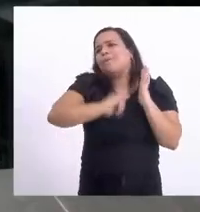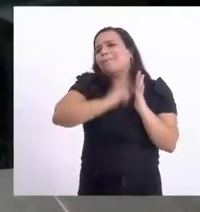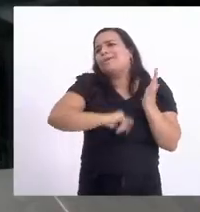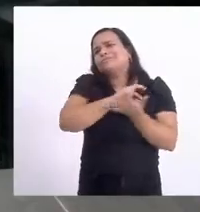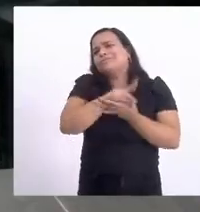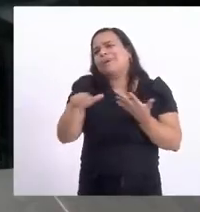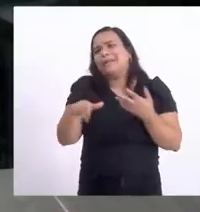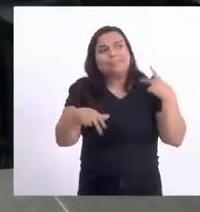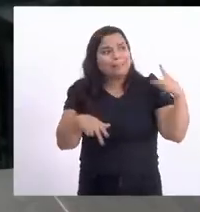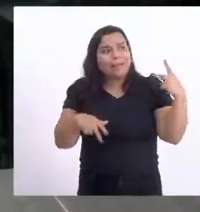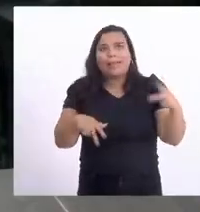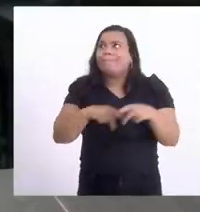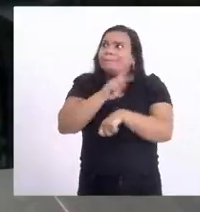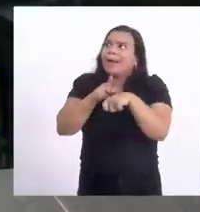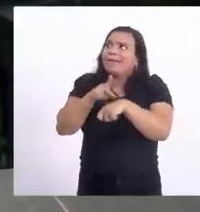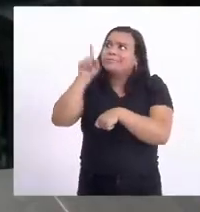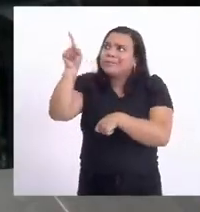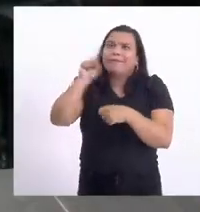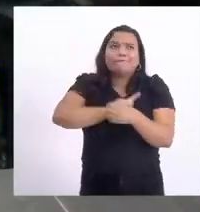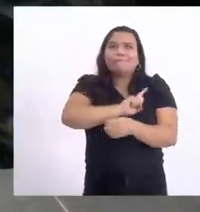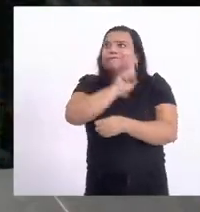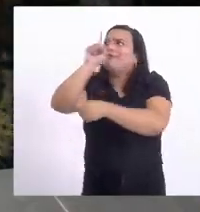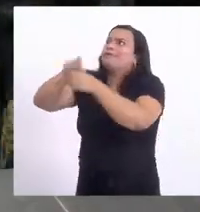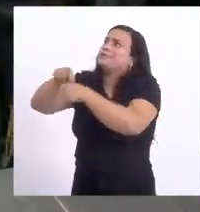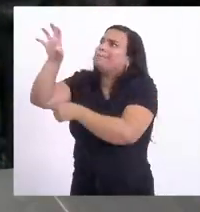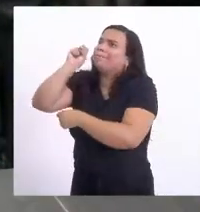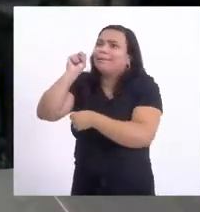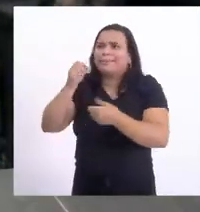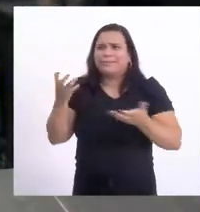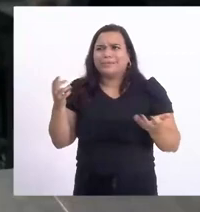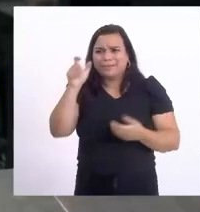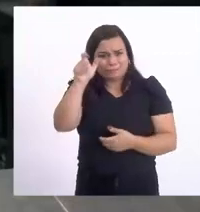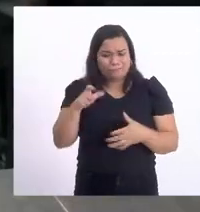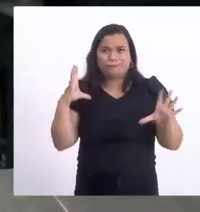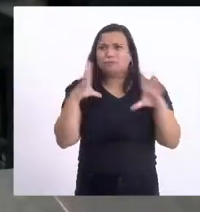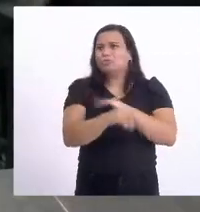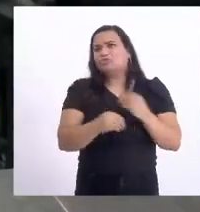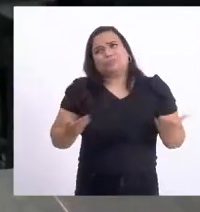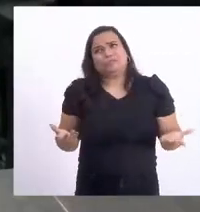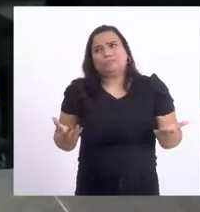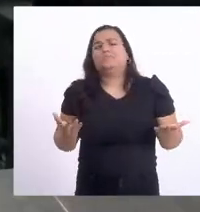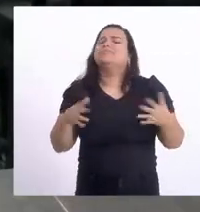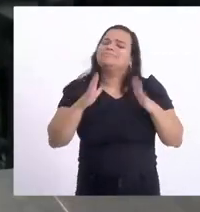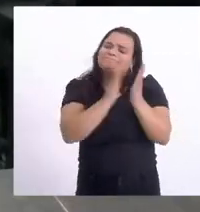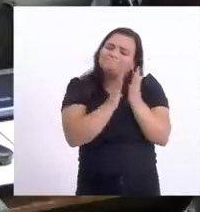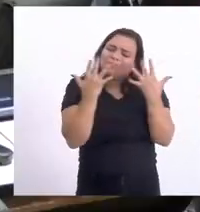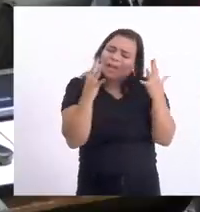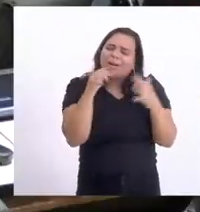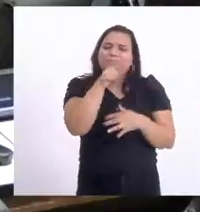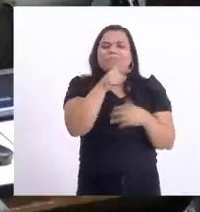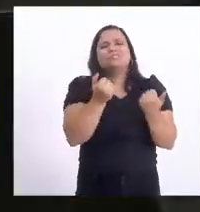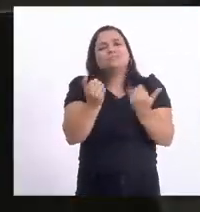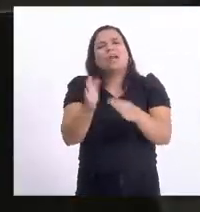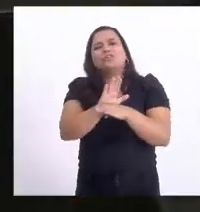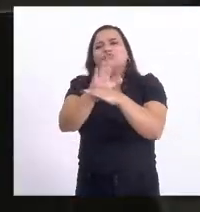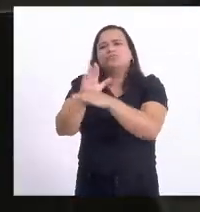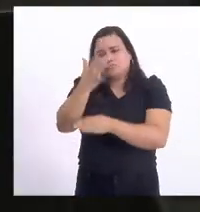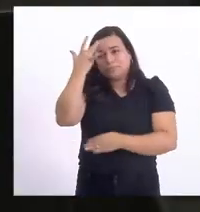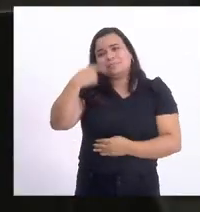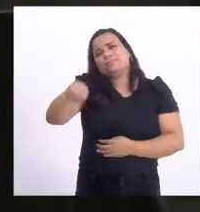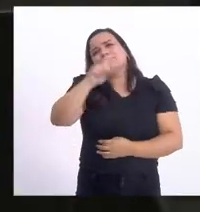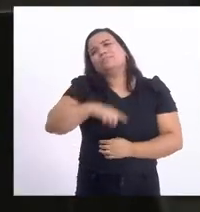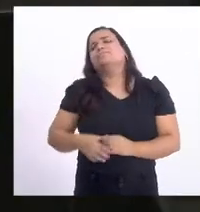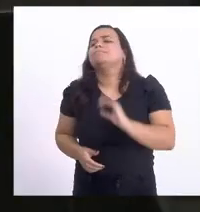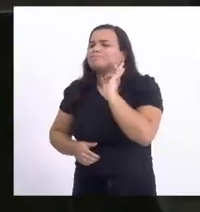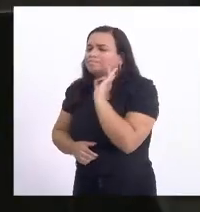trabalho e que isso aí a gente também garanta que essas pessoas tenham os seus documentos. Com certeza, deputada